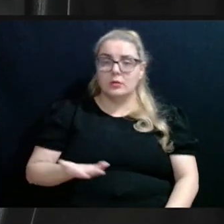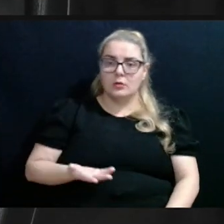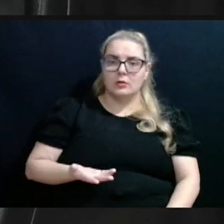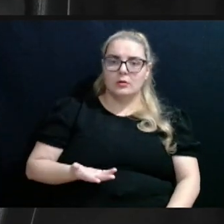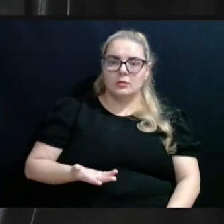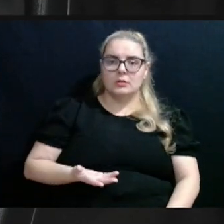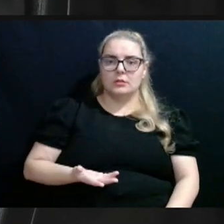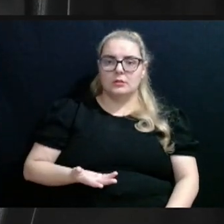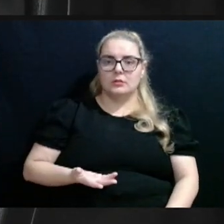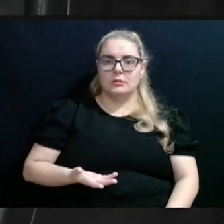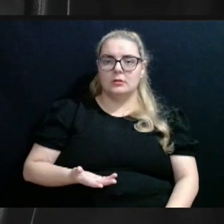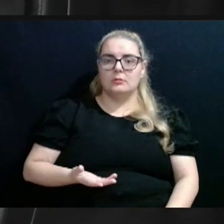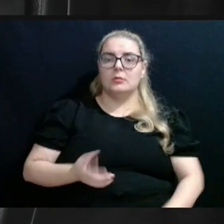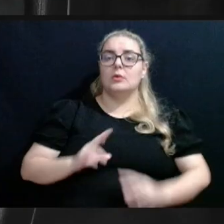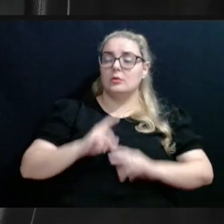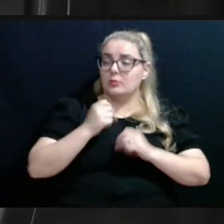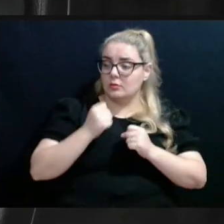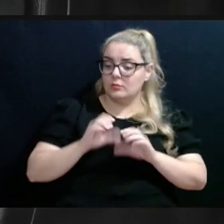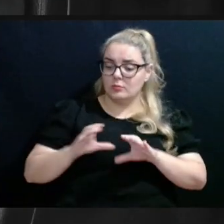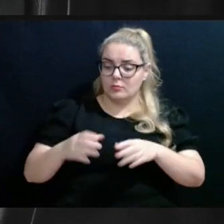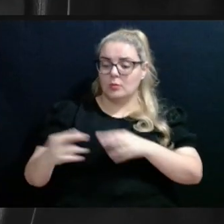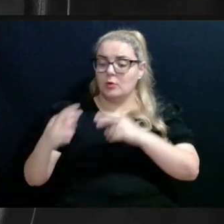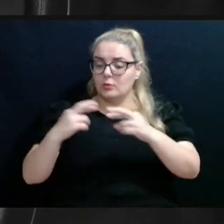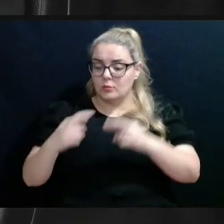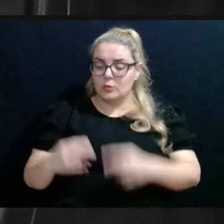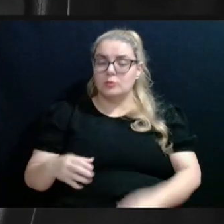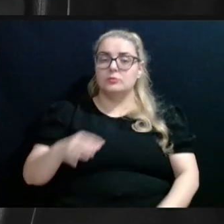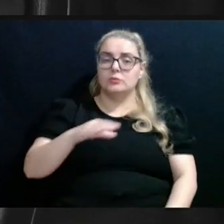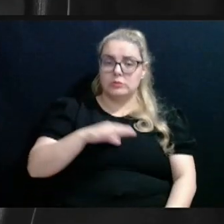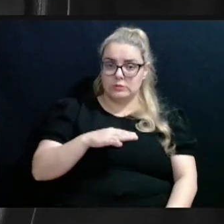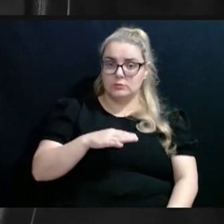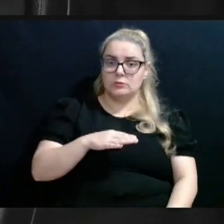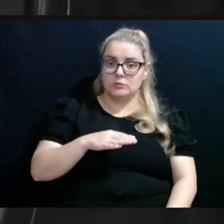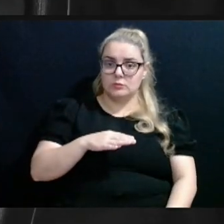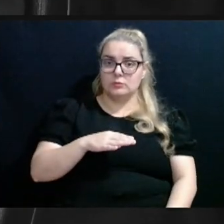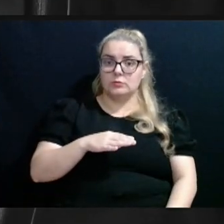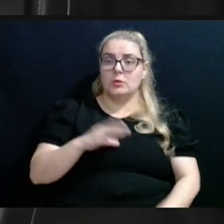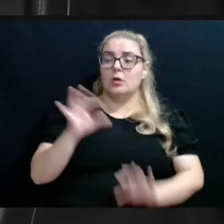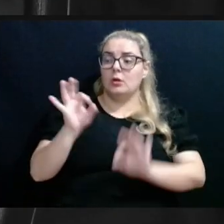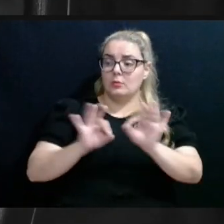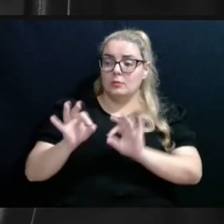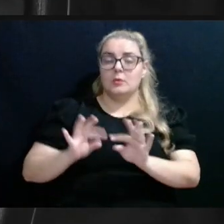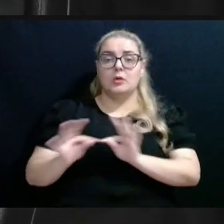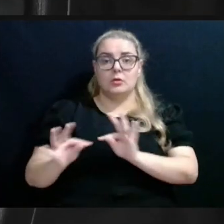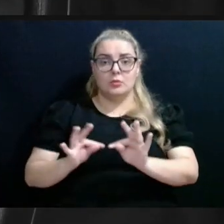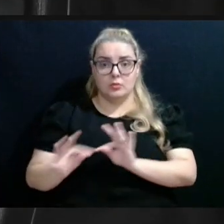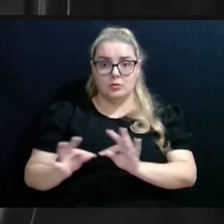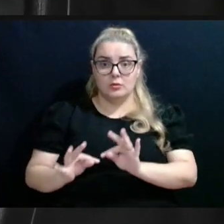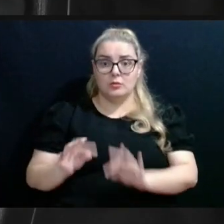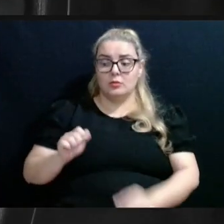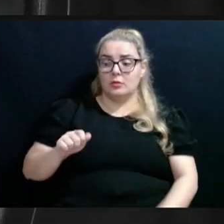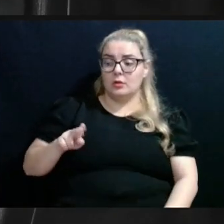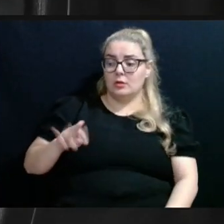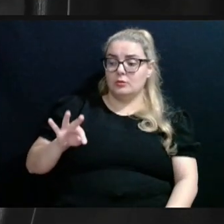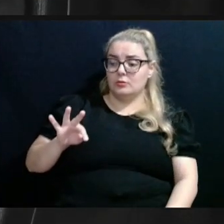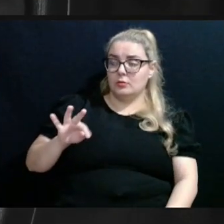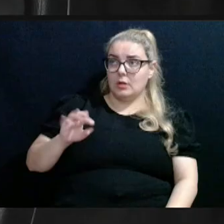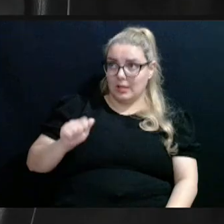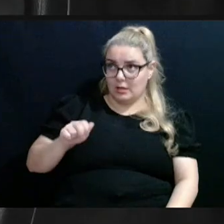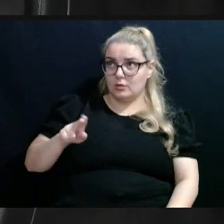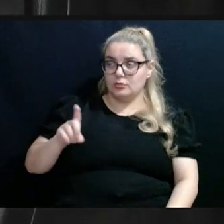se reforce o corpo fiscal do município, né? Prepare tecnicamente os auditores e esteja